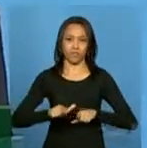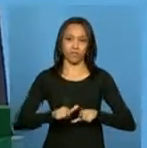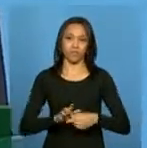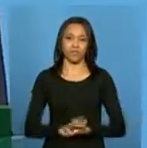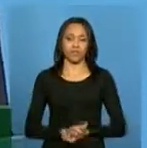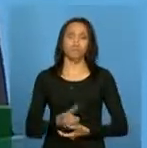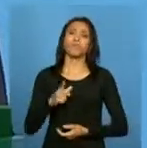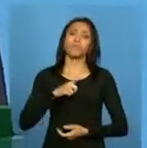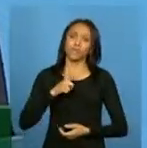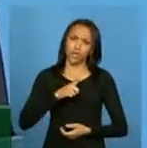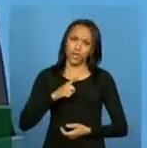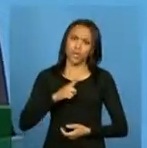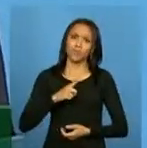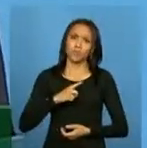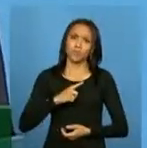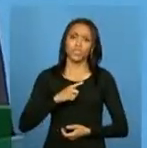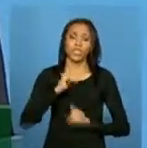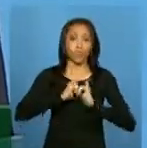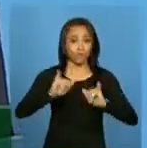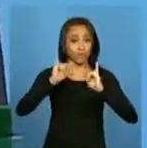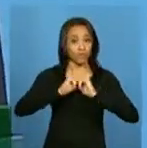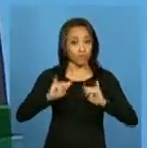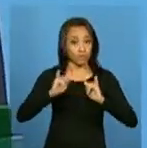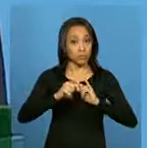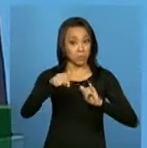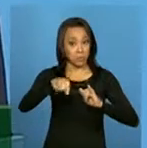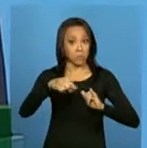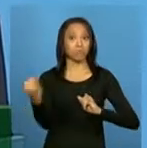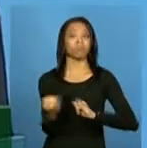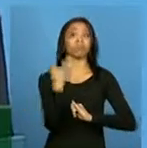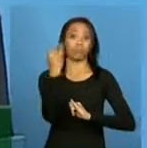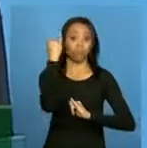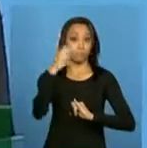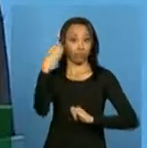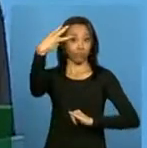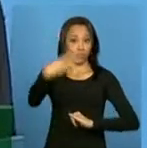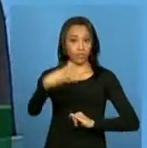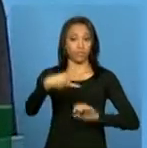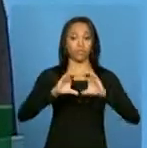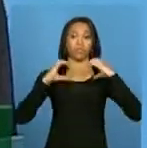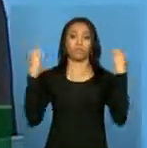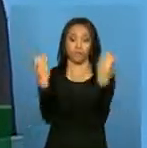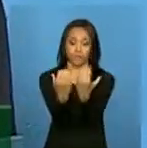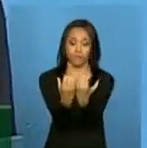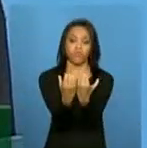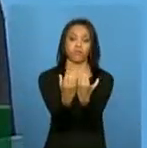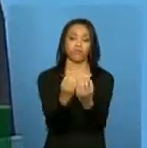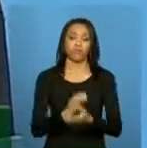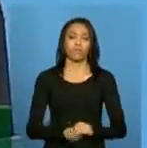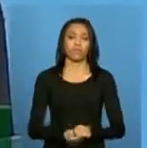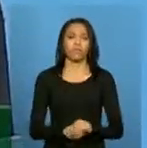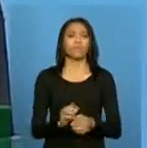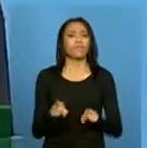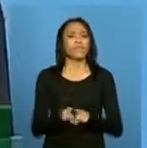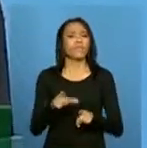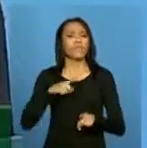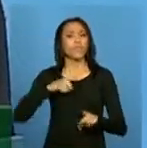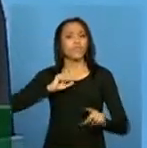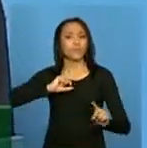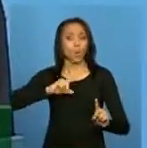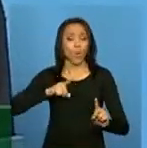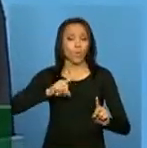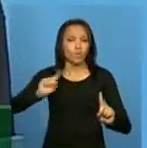Demos um salto qualitativo importantíssimo nessa terceira conferência e temos o desafio de que esse